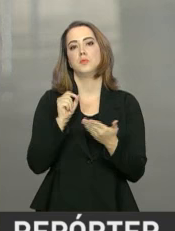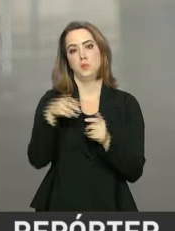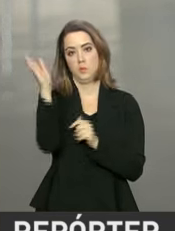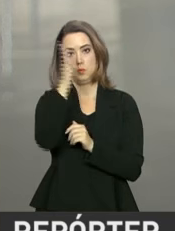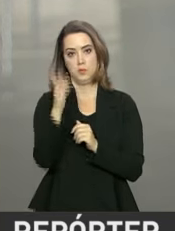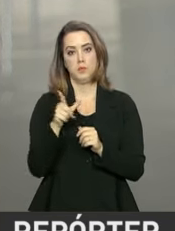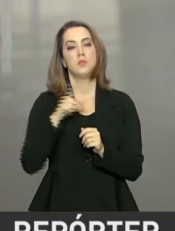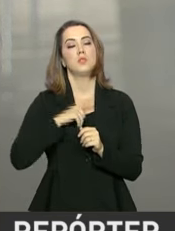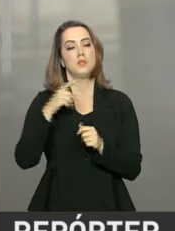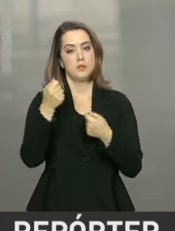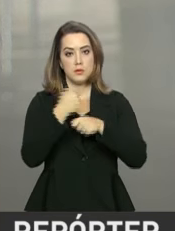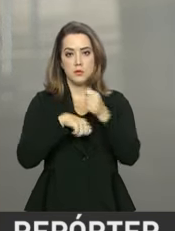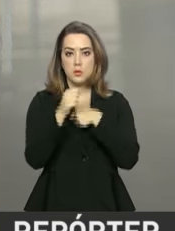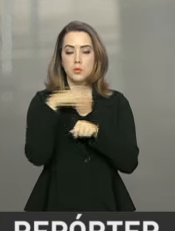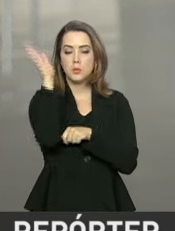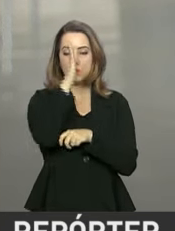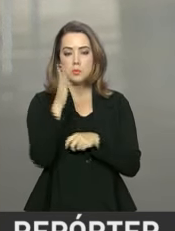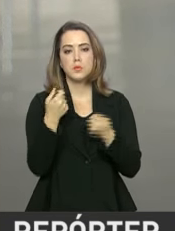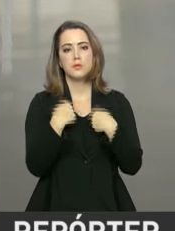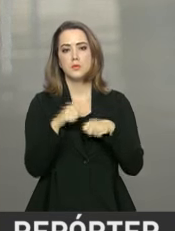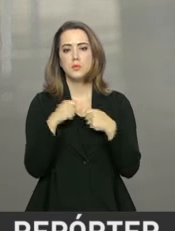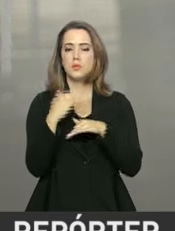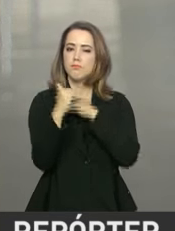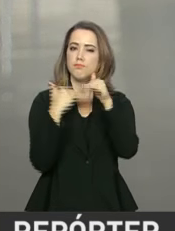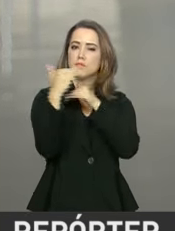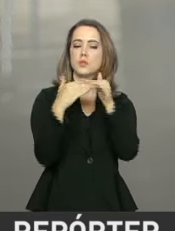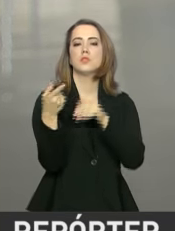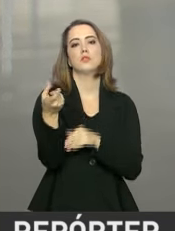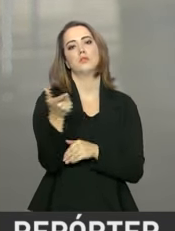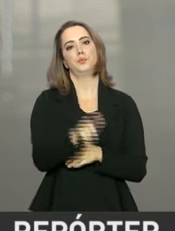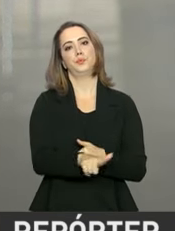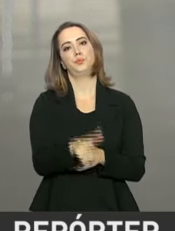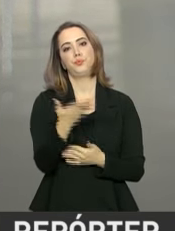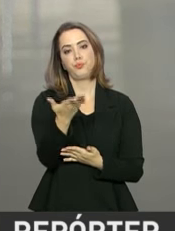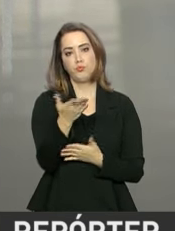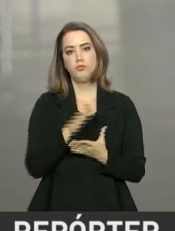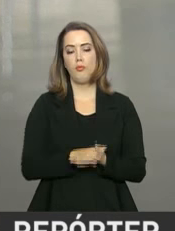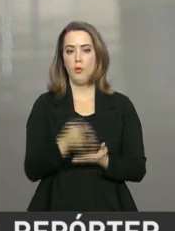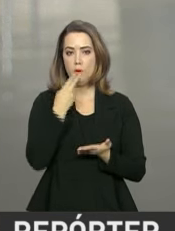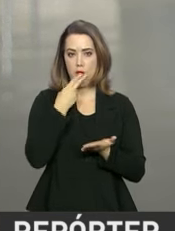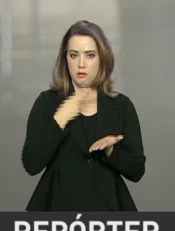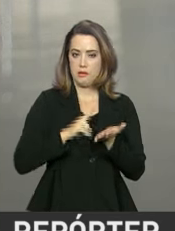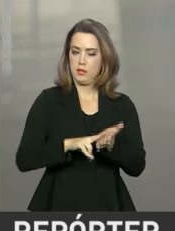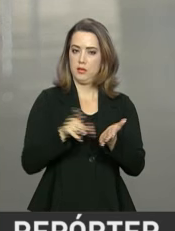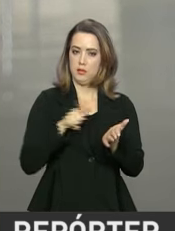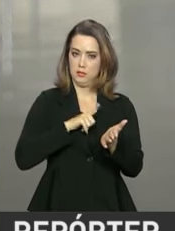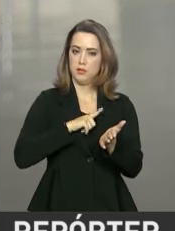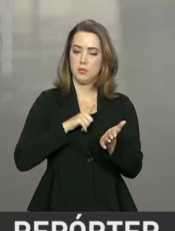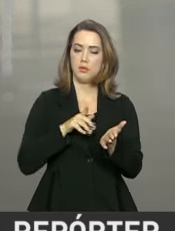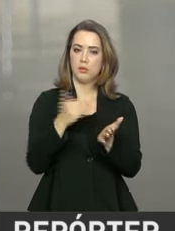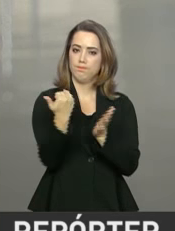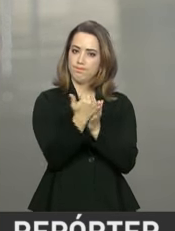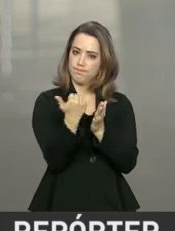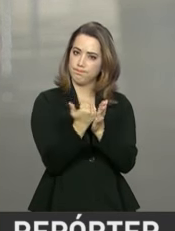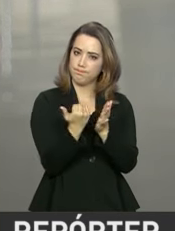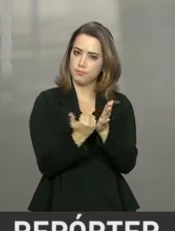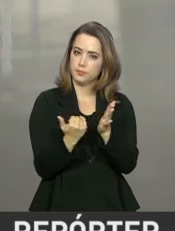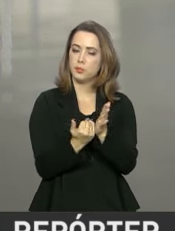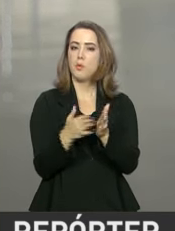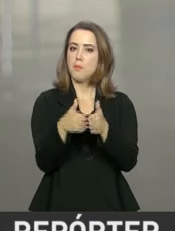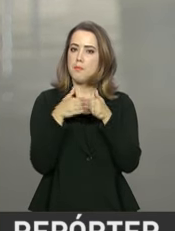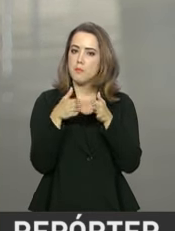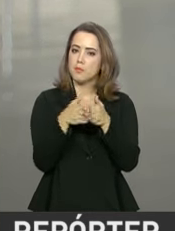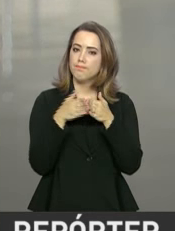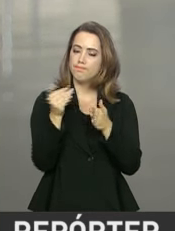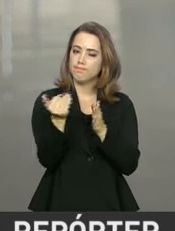neste momento Para retomar o crescimento nesta carta também estavam listadas demandas reivindicações